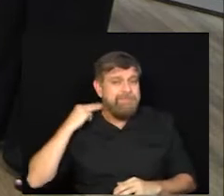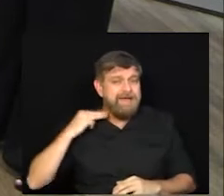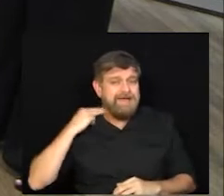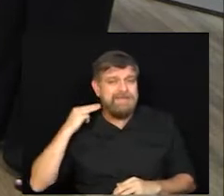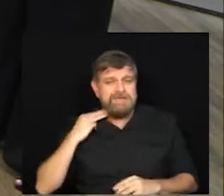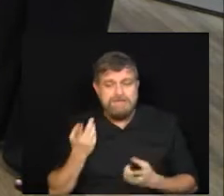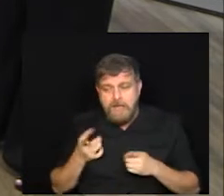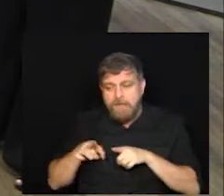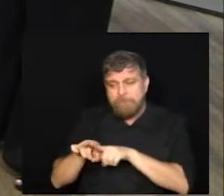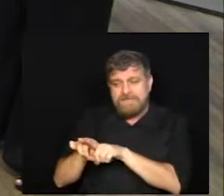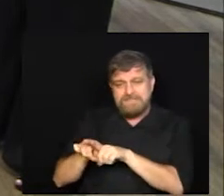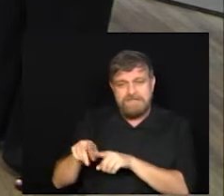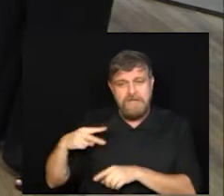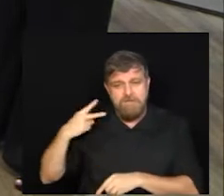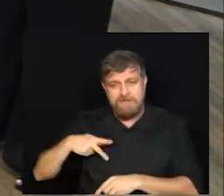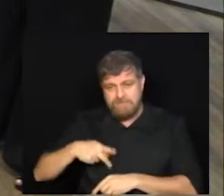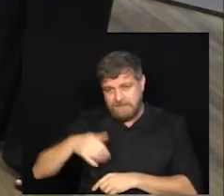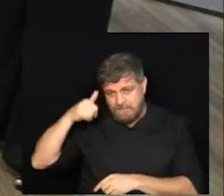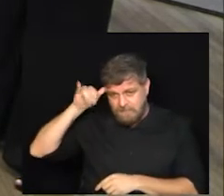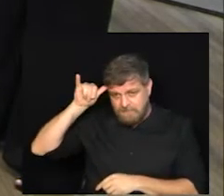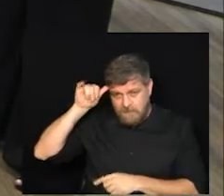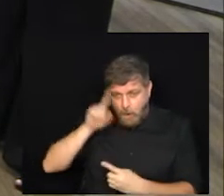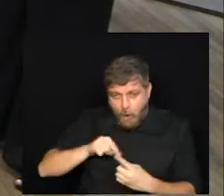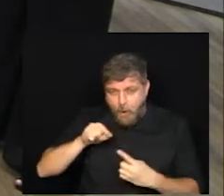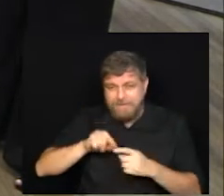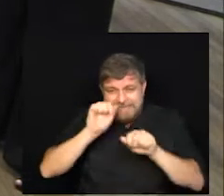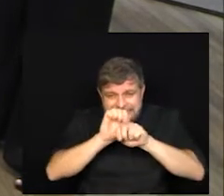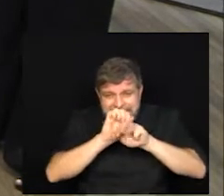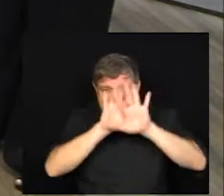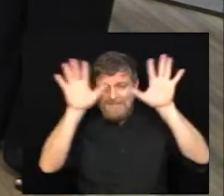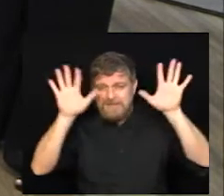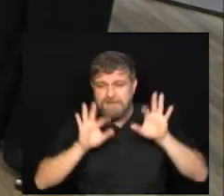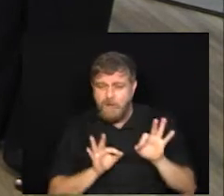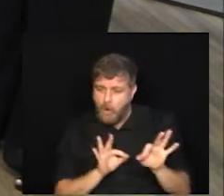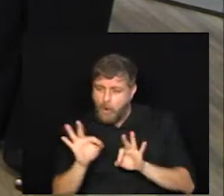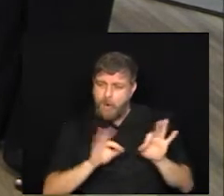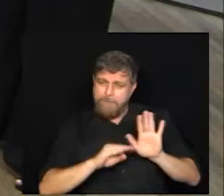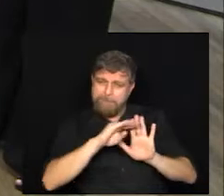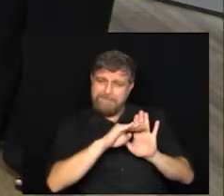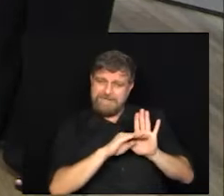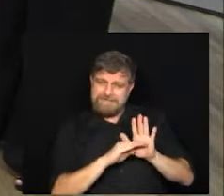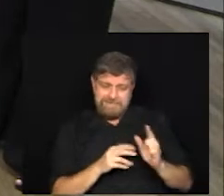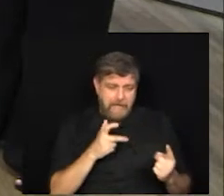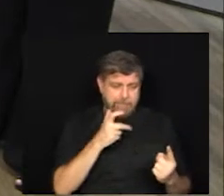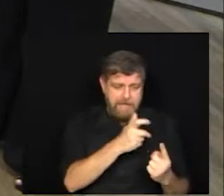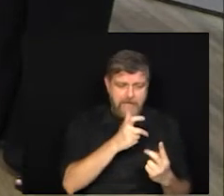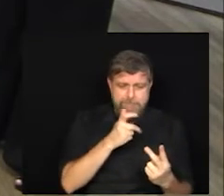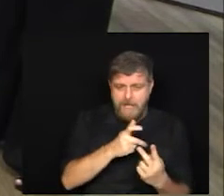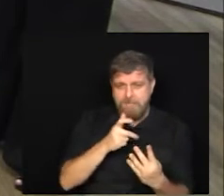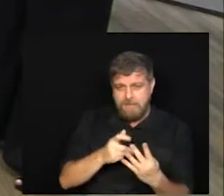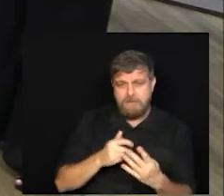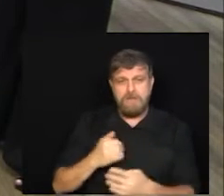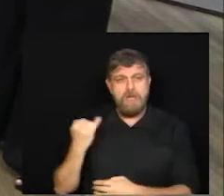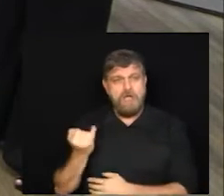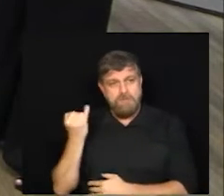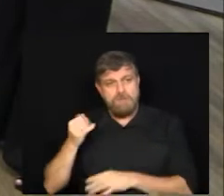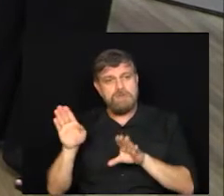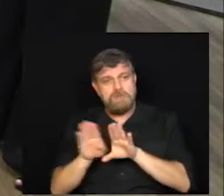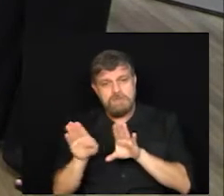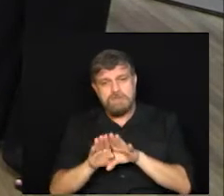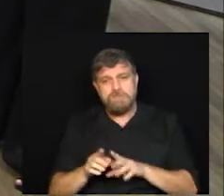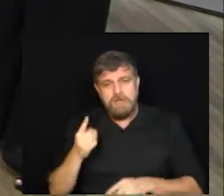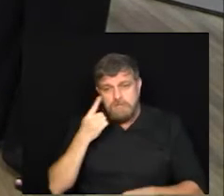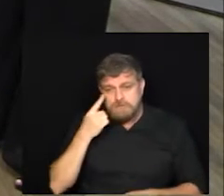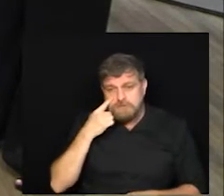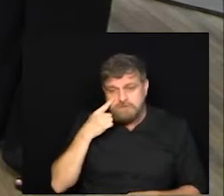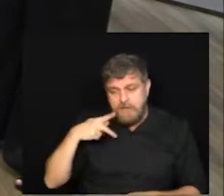em conjunto com o vereador Paulo Búfalo para dar transparência nesse processo das doses. Então, acho que é importante a gente ouvir também o